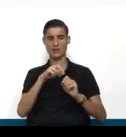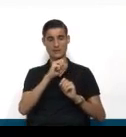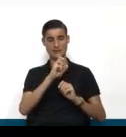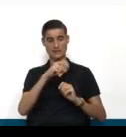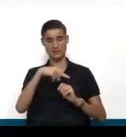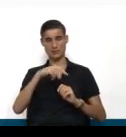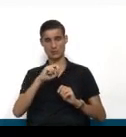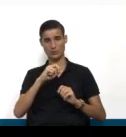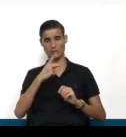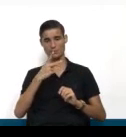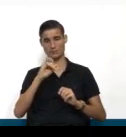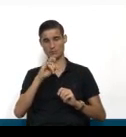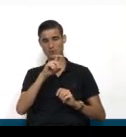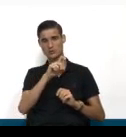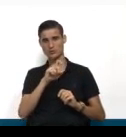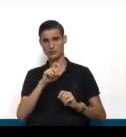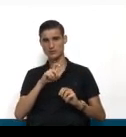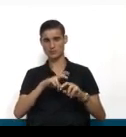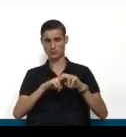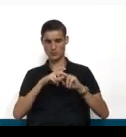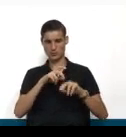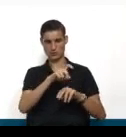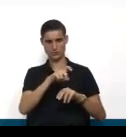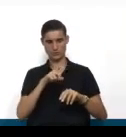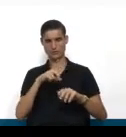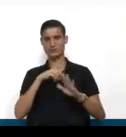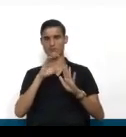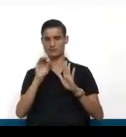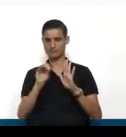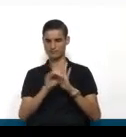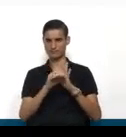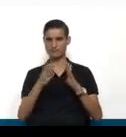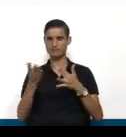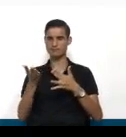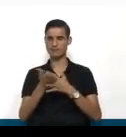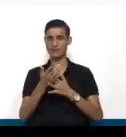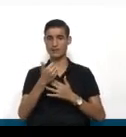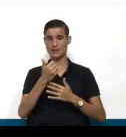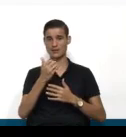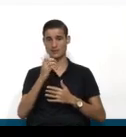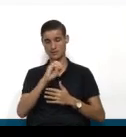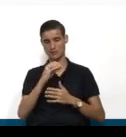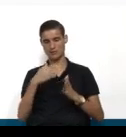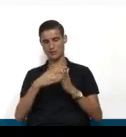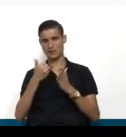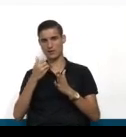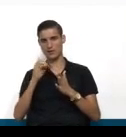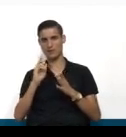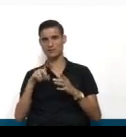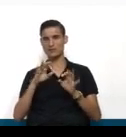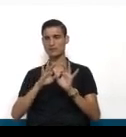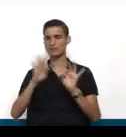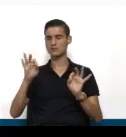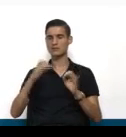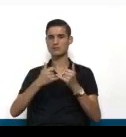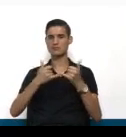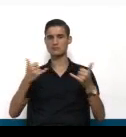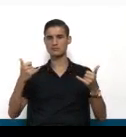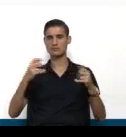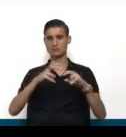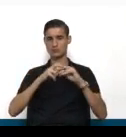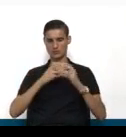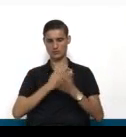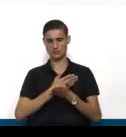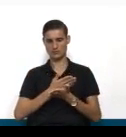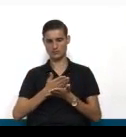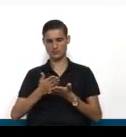Seno de πx. E esse x pertence a esse intervalo de 0 a 10, que é o comprimento da corda. Então, nessa